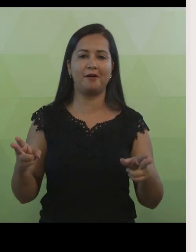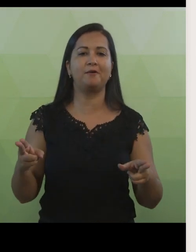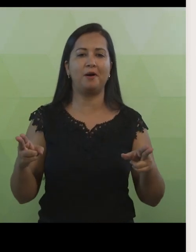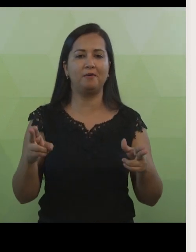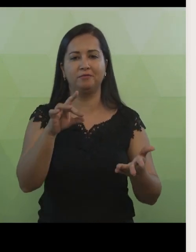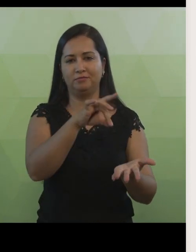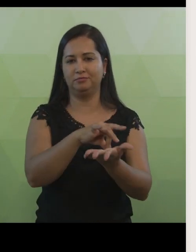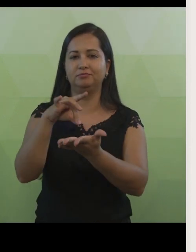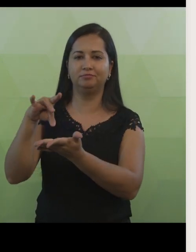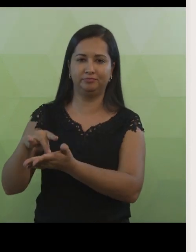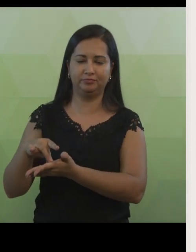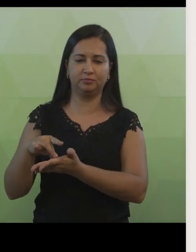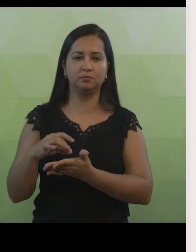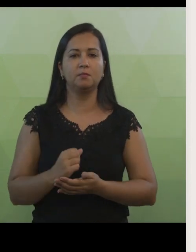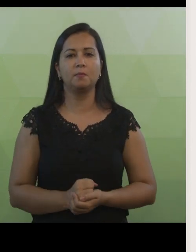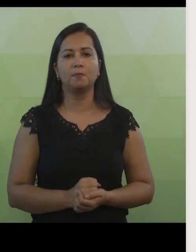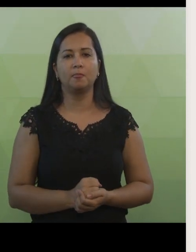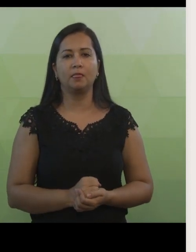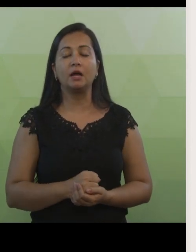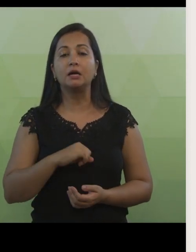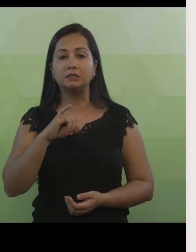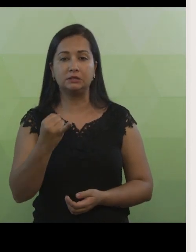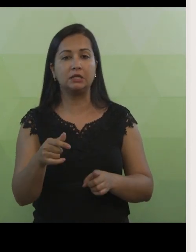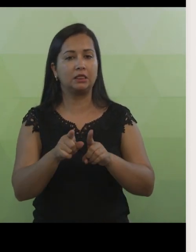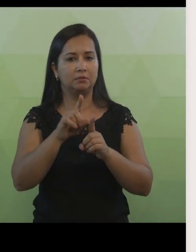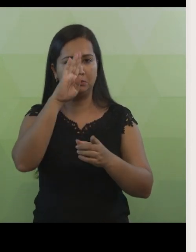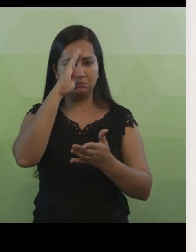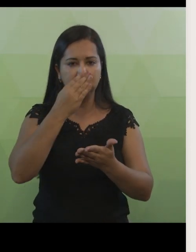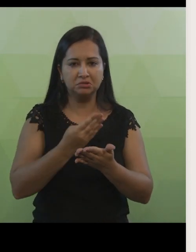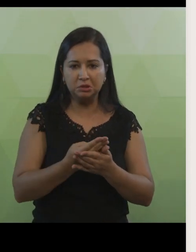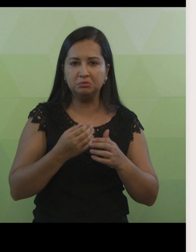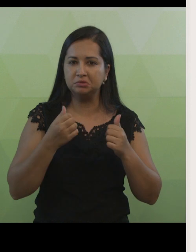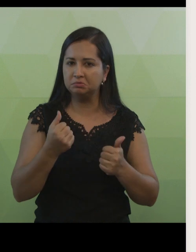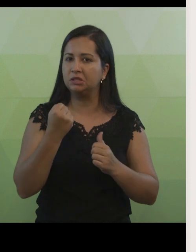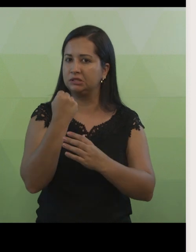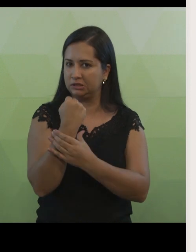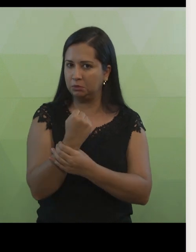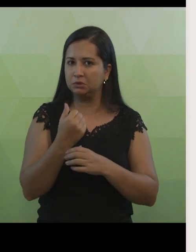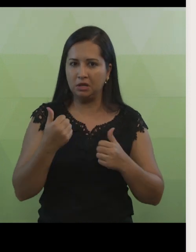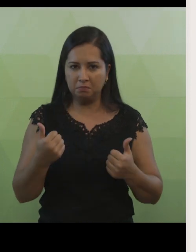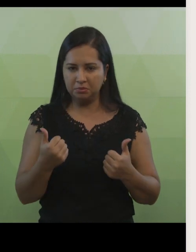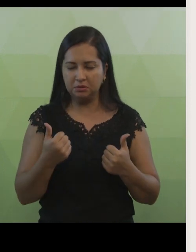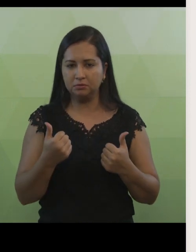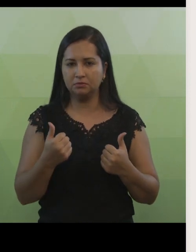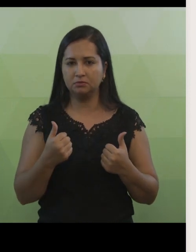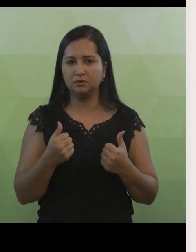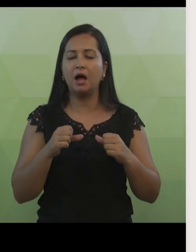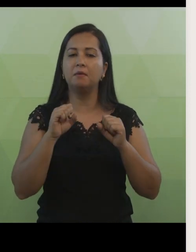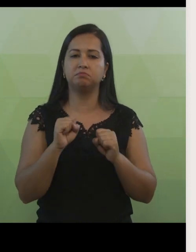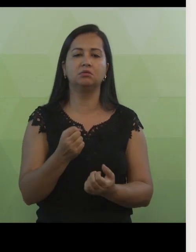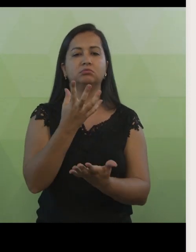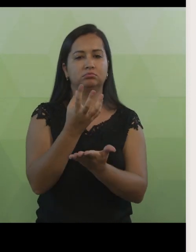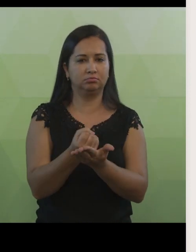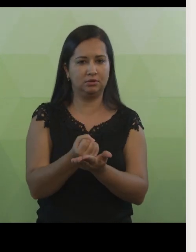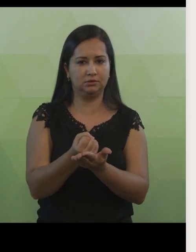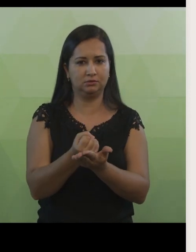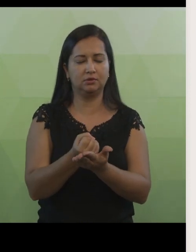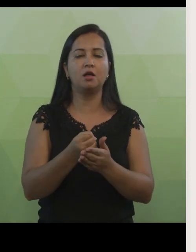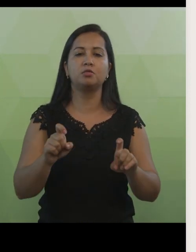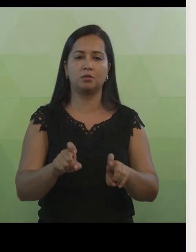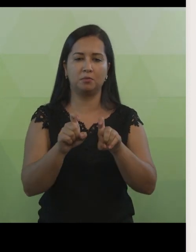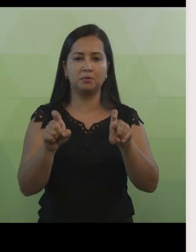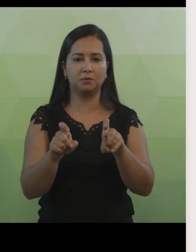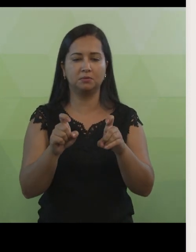base de dados da autoridade certificadora. E se esta AC é confiável para ele, se ele confia nessa